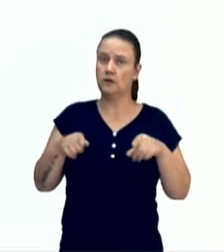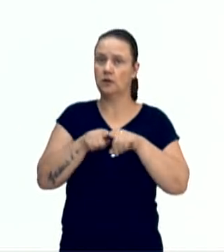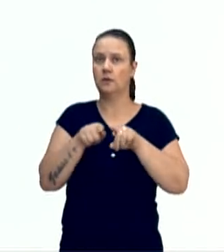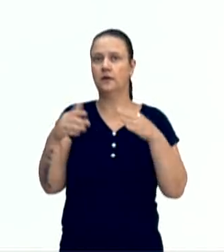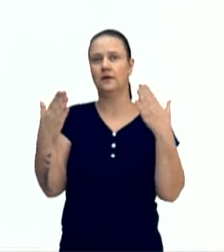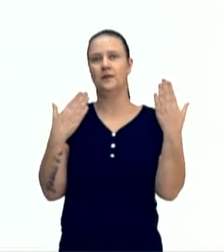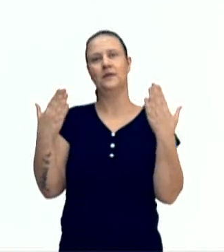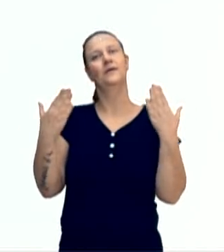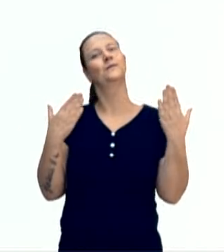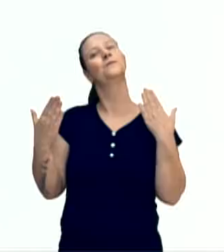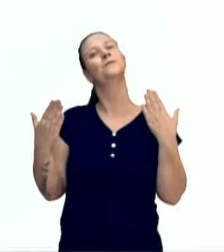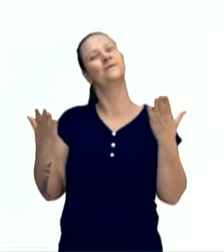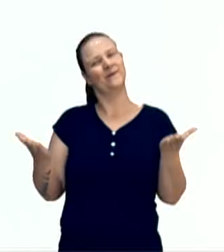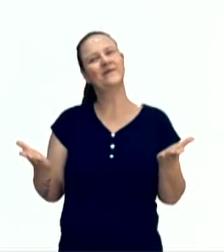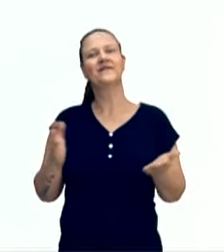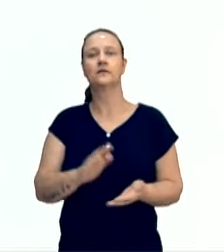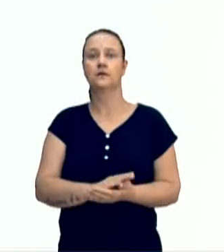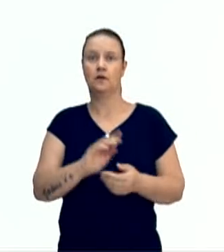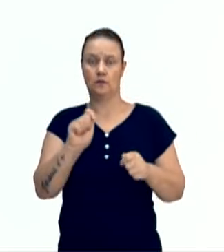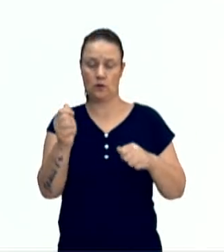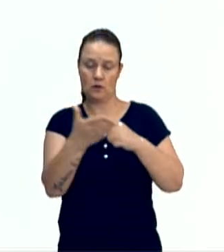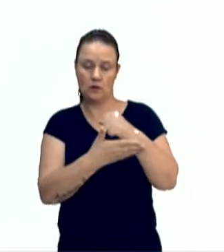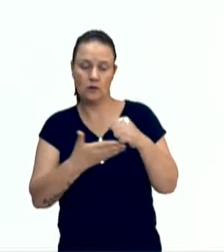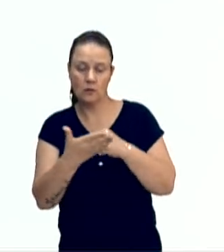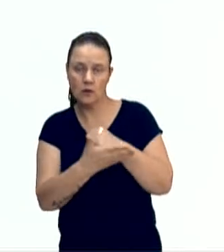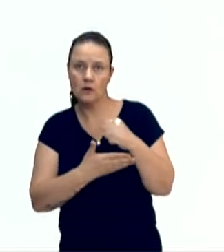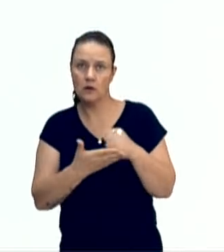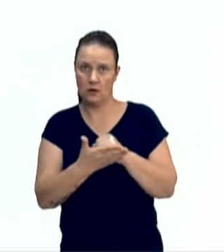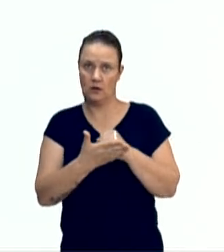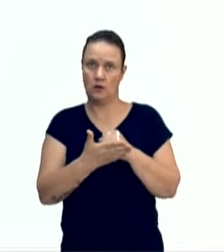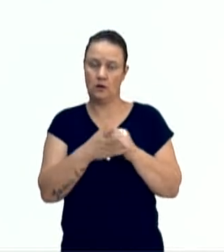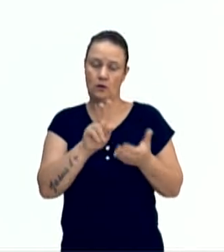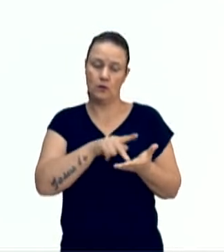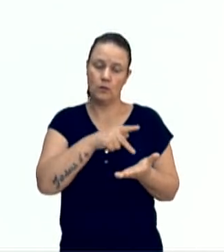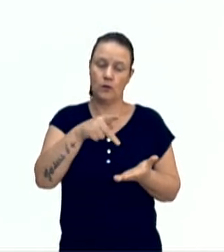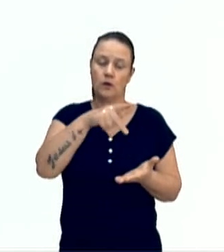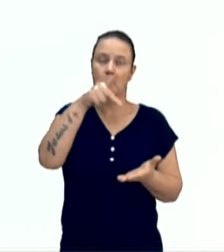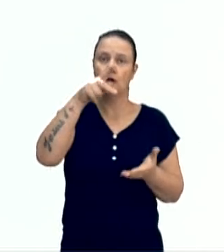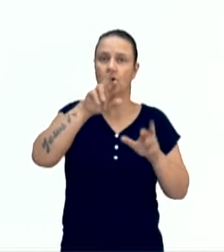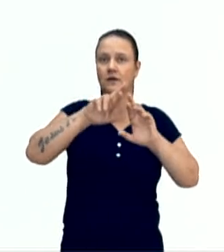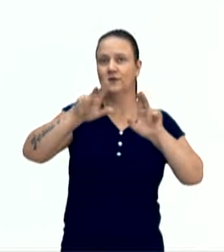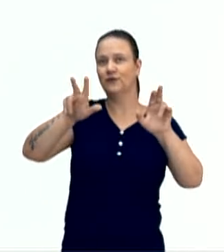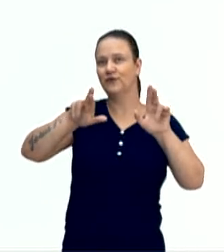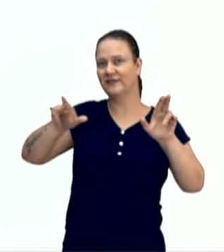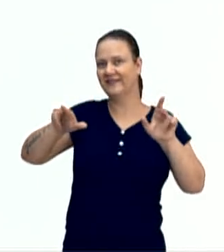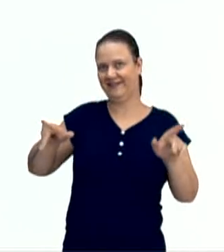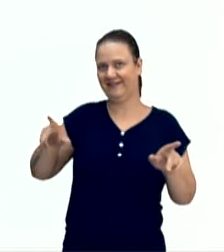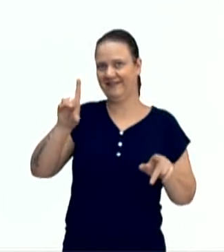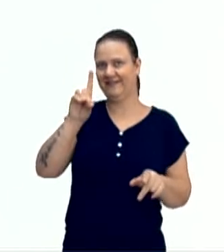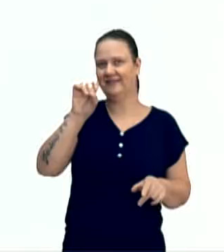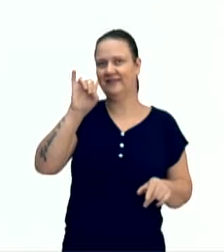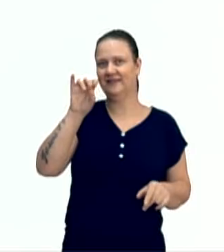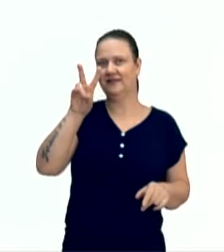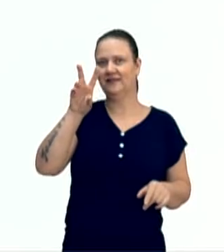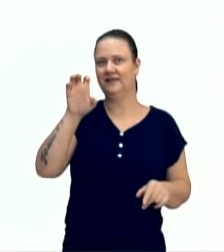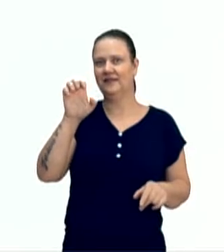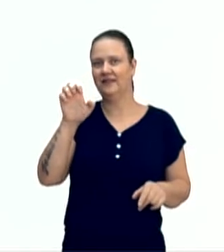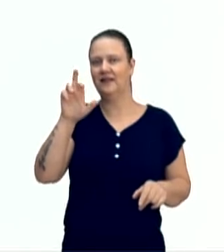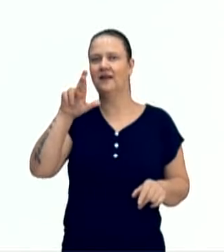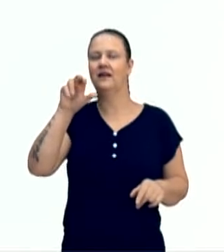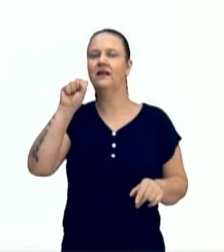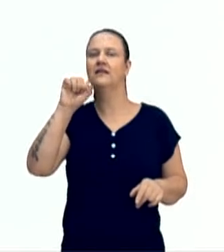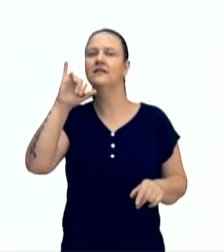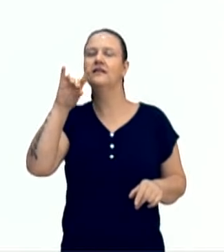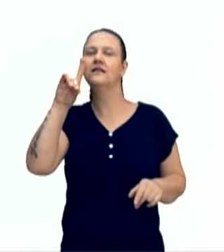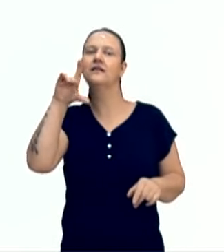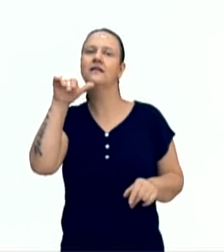você pode se basear no poema Diversidade. Tudo bem? Vai falar sobre o papai e a mamãe? Pode usar aquele